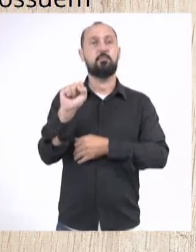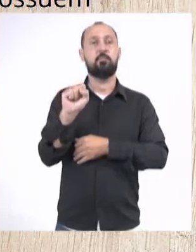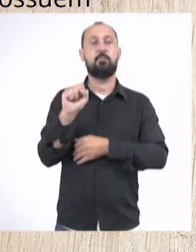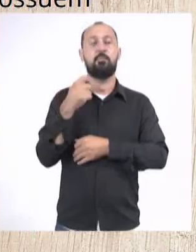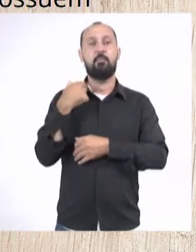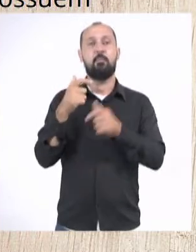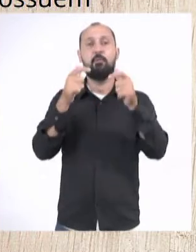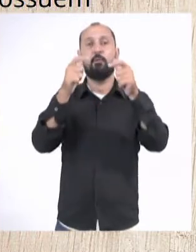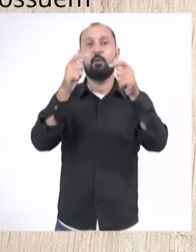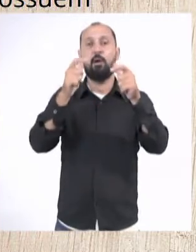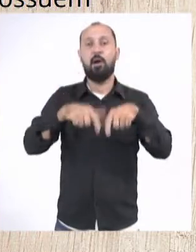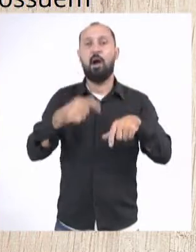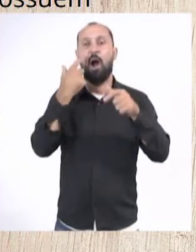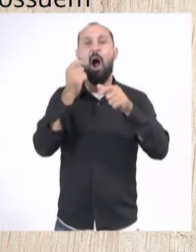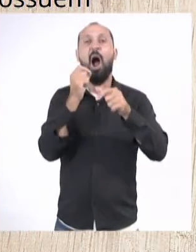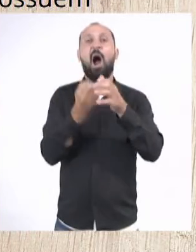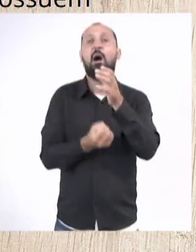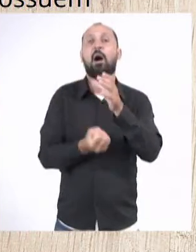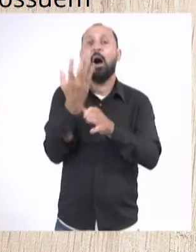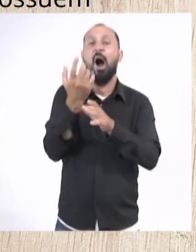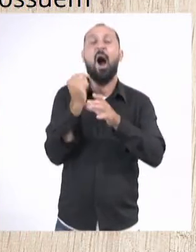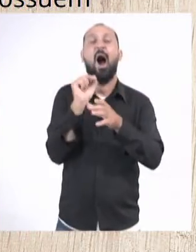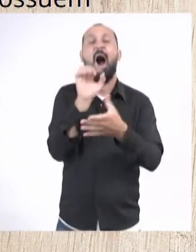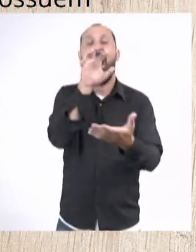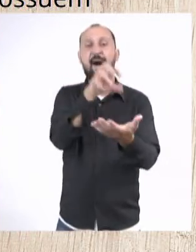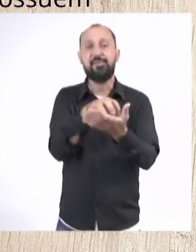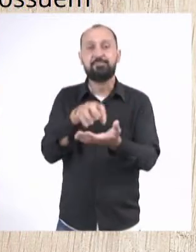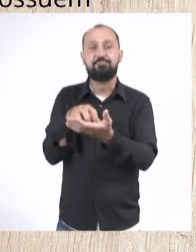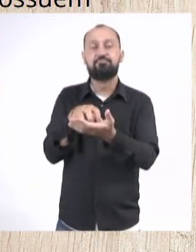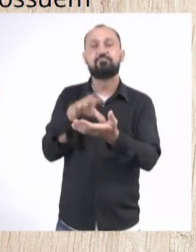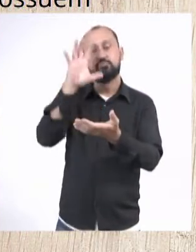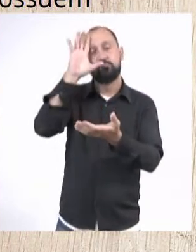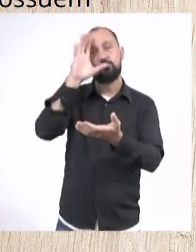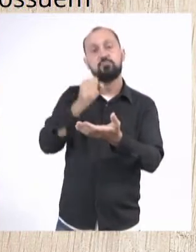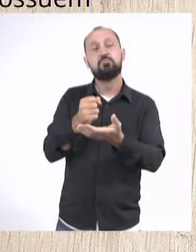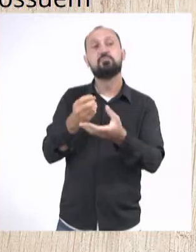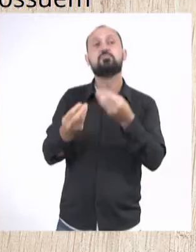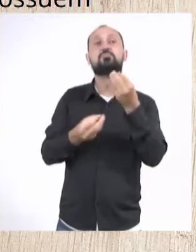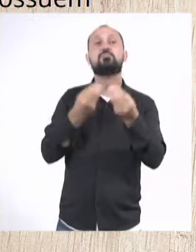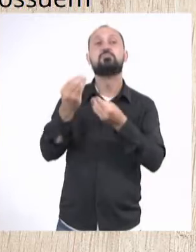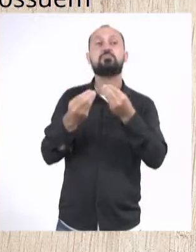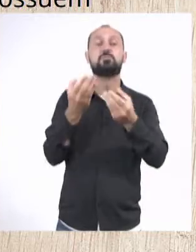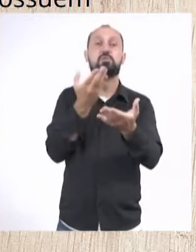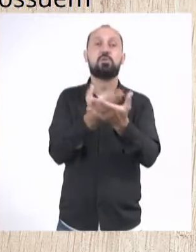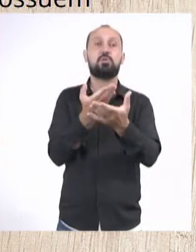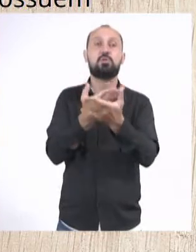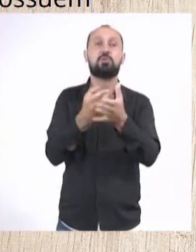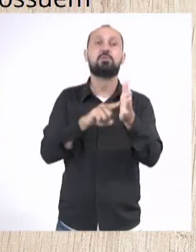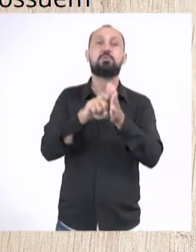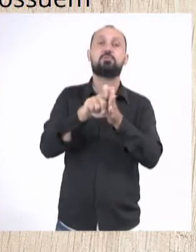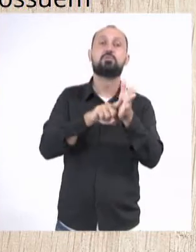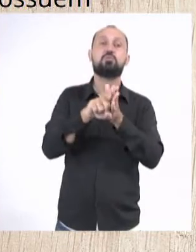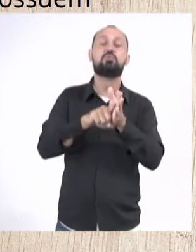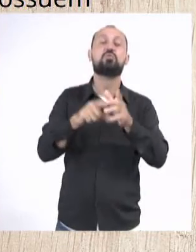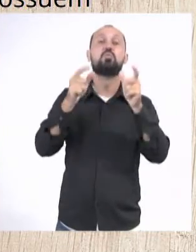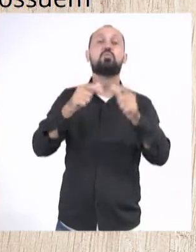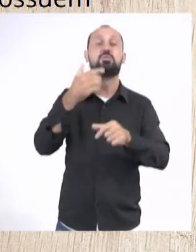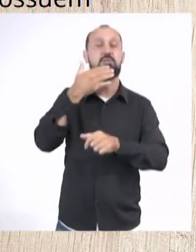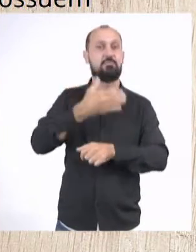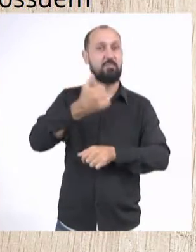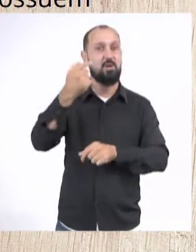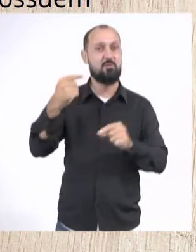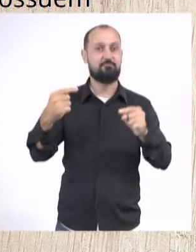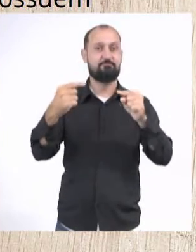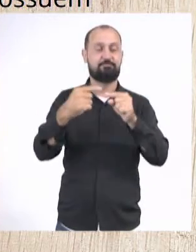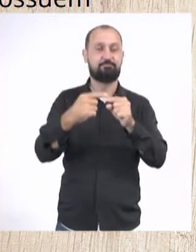e os locais para a implementação das unidades são definidos através de estudos de viabilidade. Então,